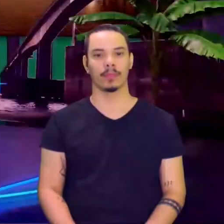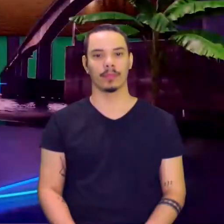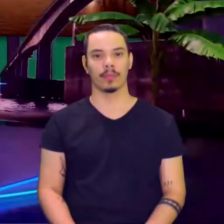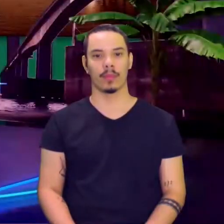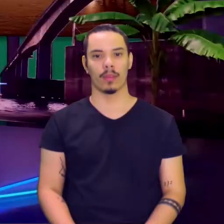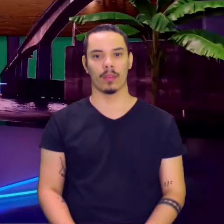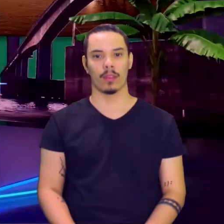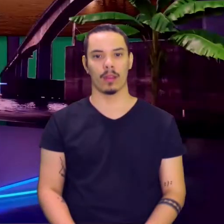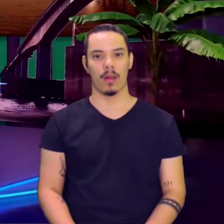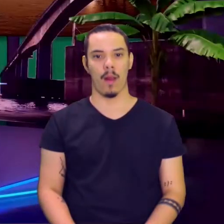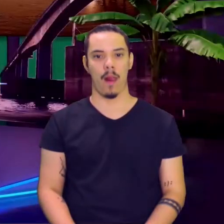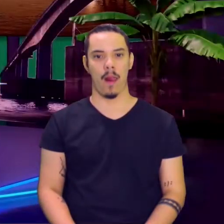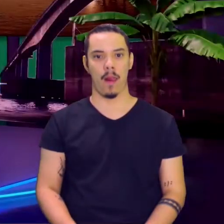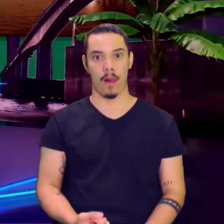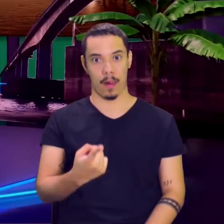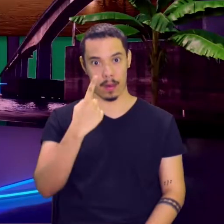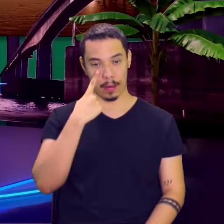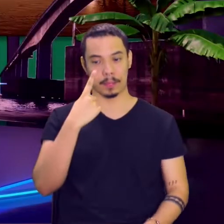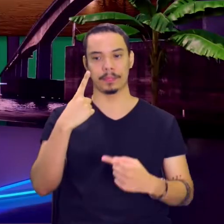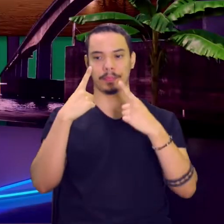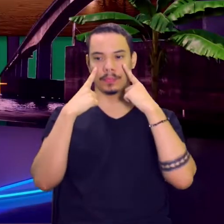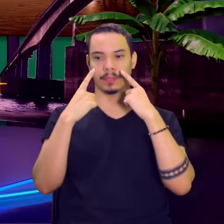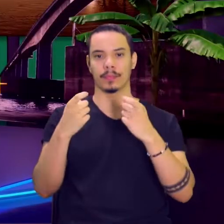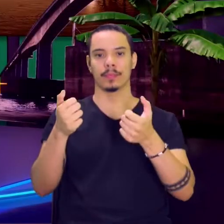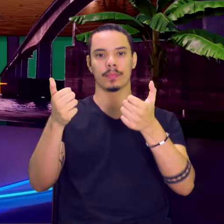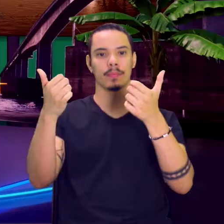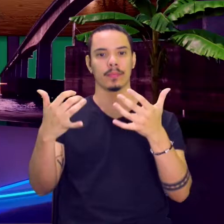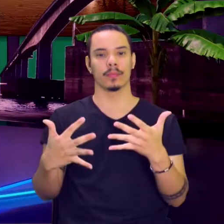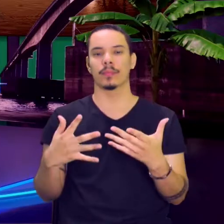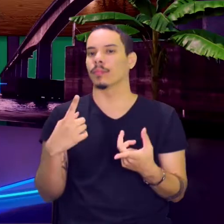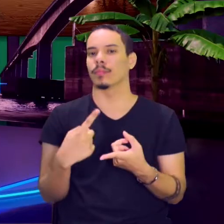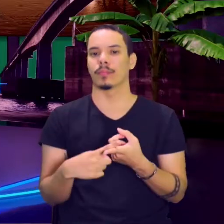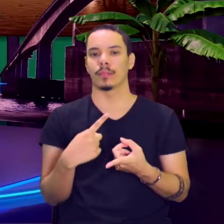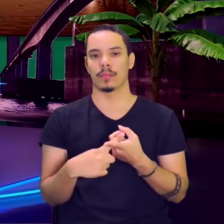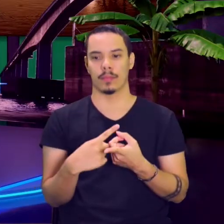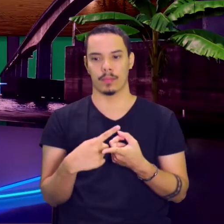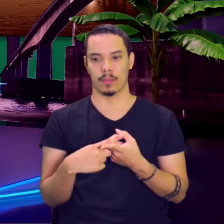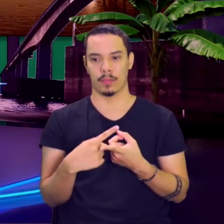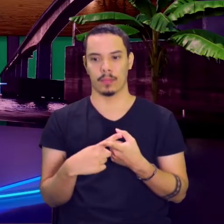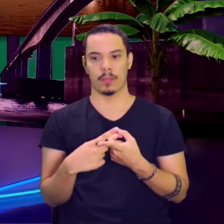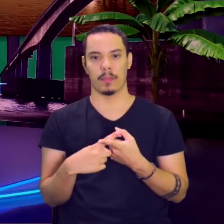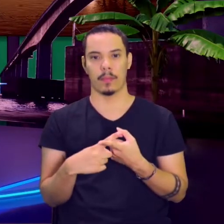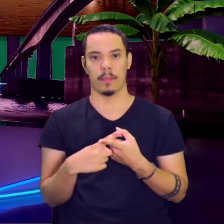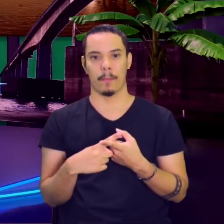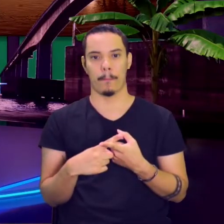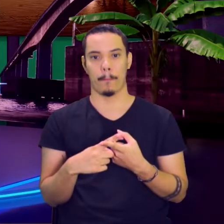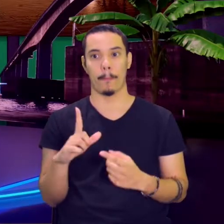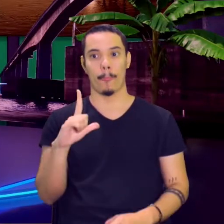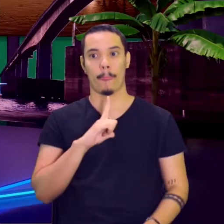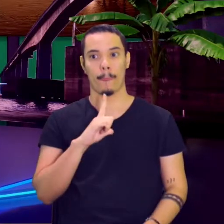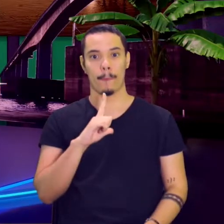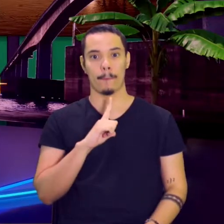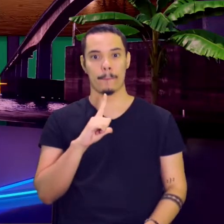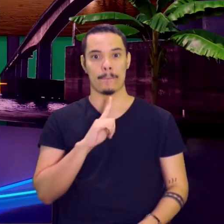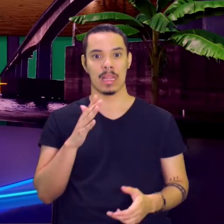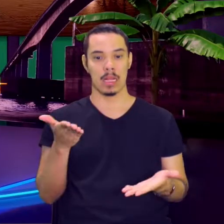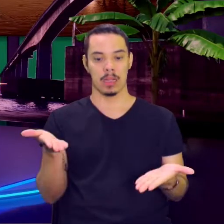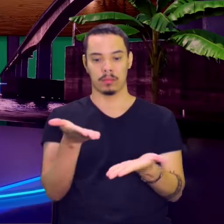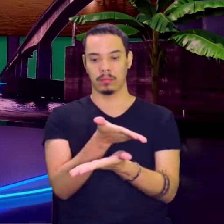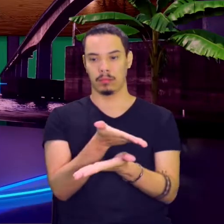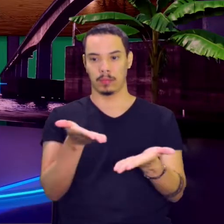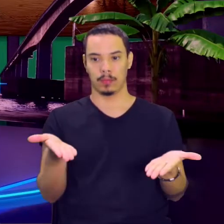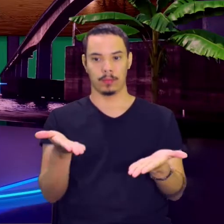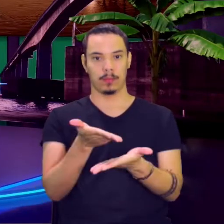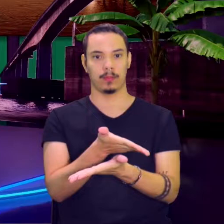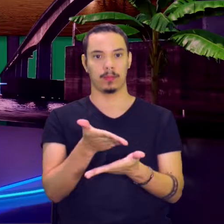diretor. Interessante que você falou, professor, é porque há essa interação entre os